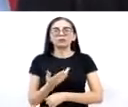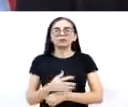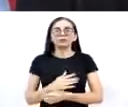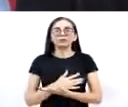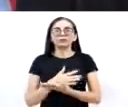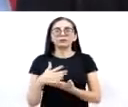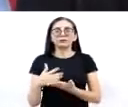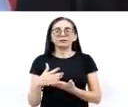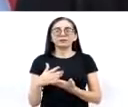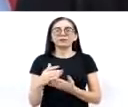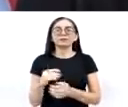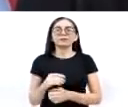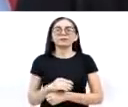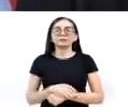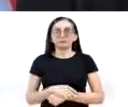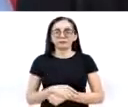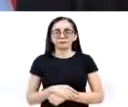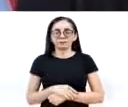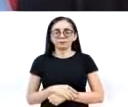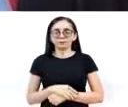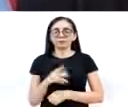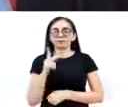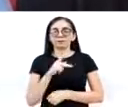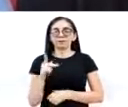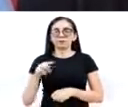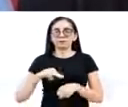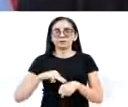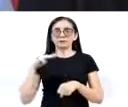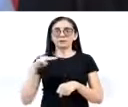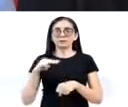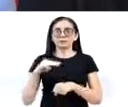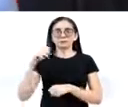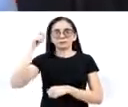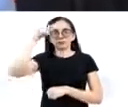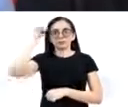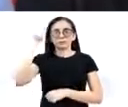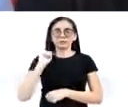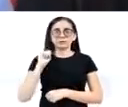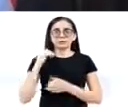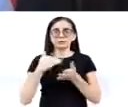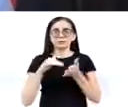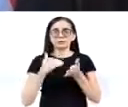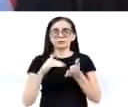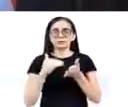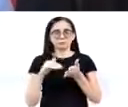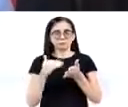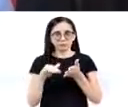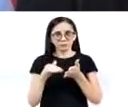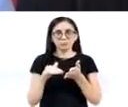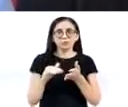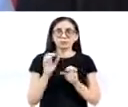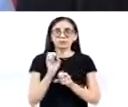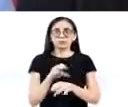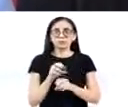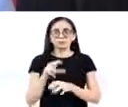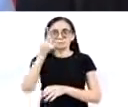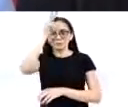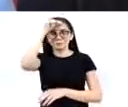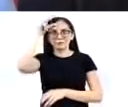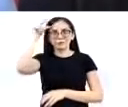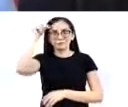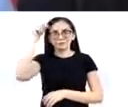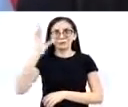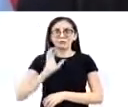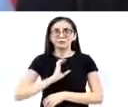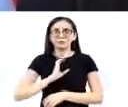Cocais, nós vamos iniciar com a professora mestra Ana Célia Damasceno, secretária municipal de